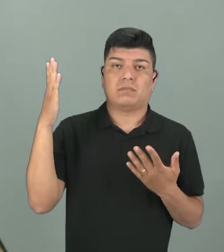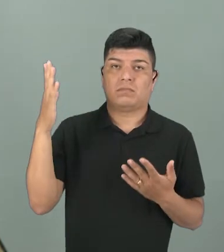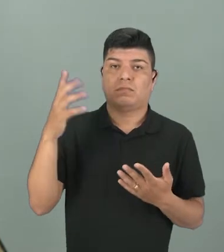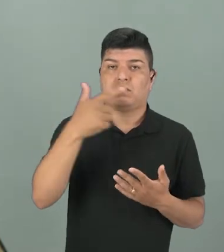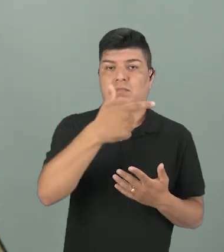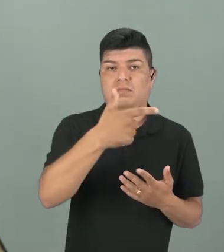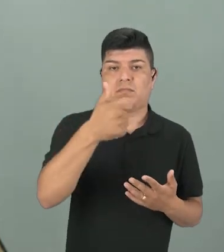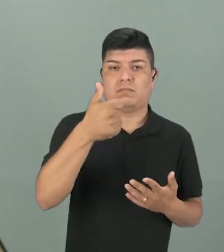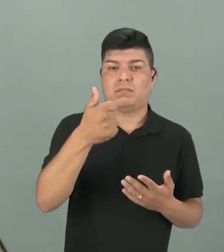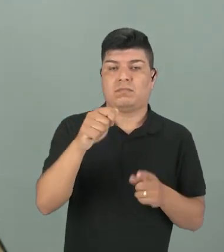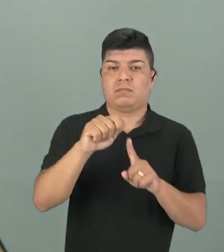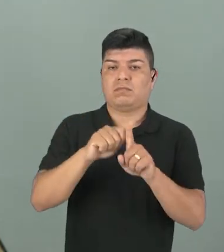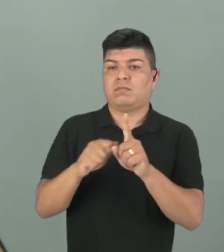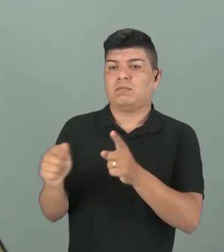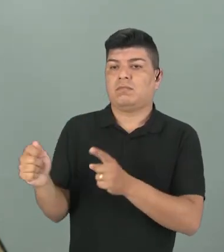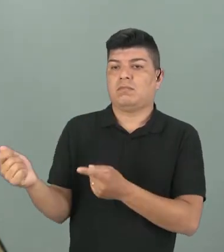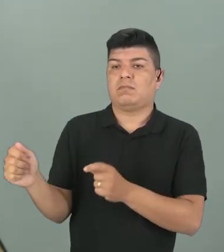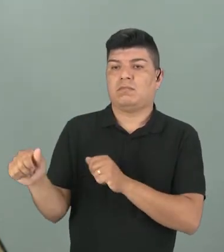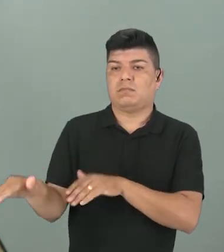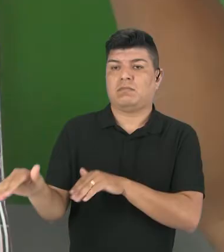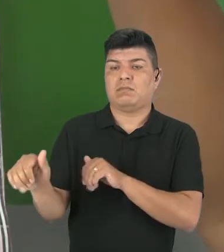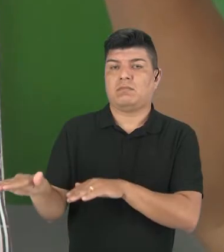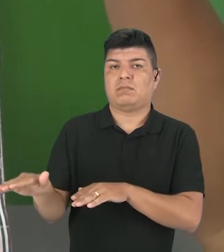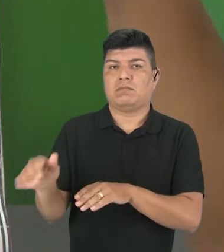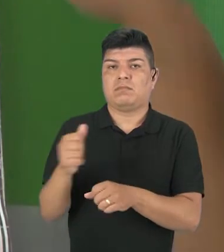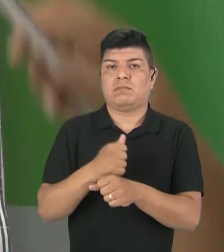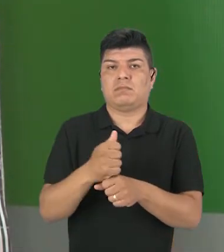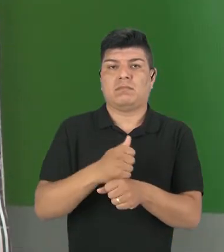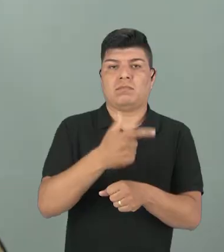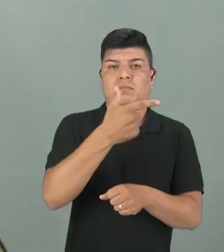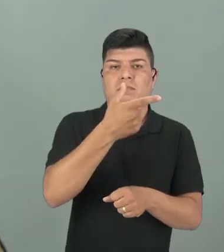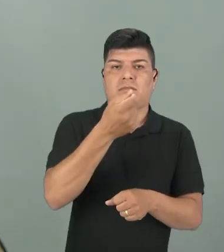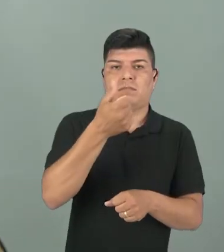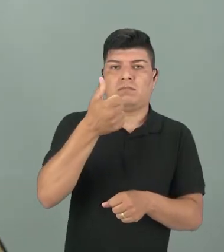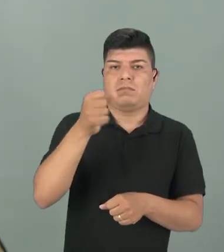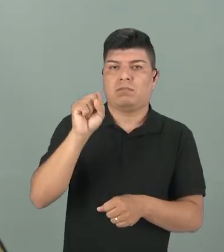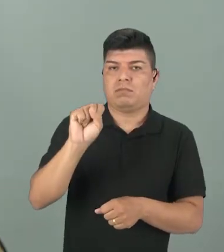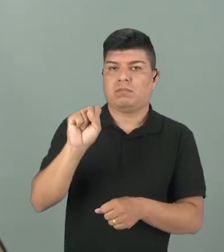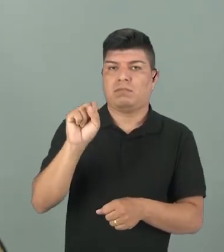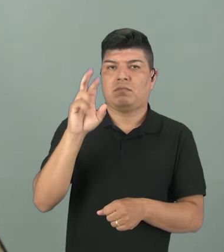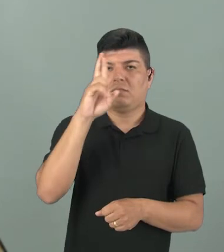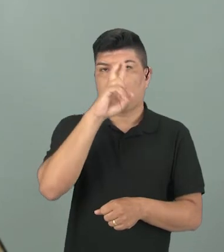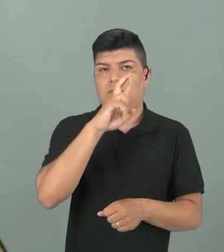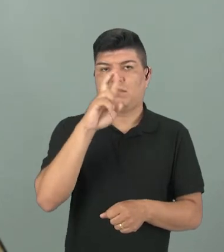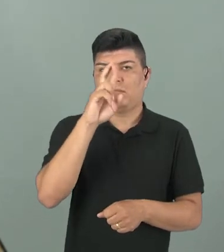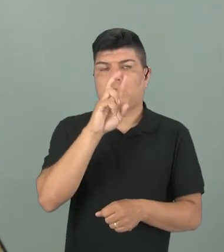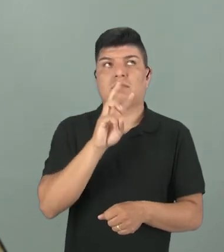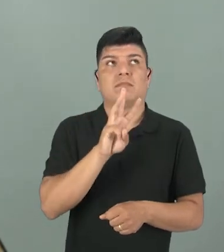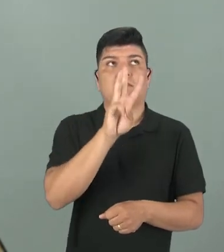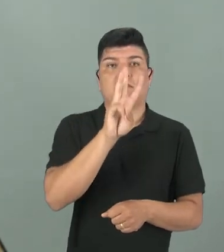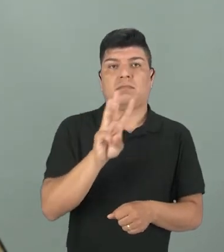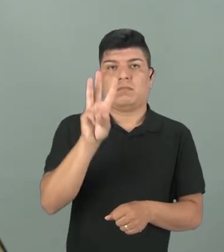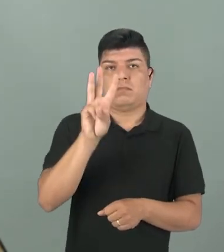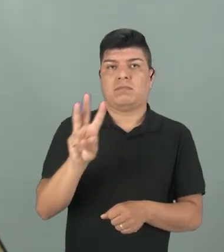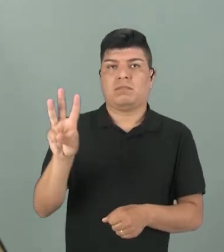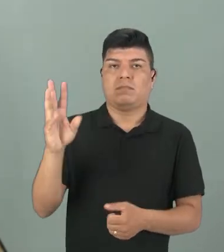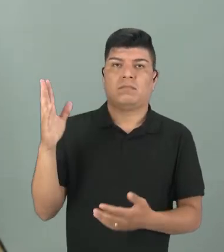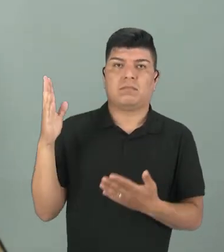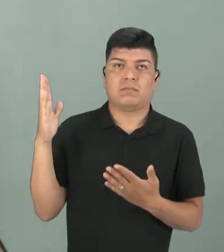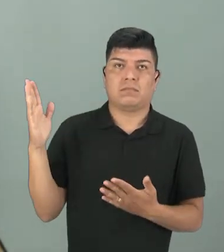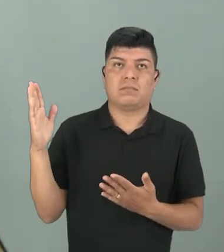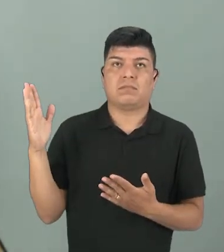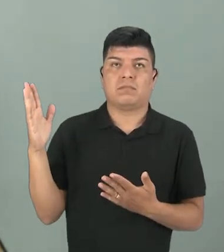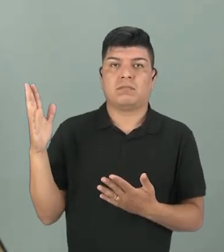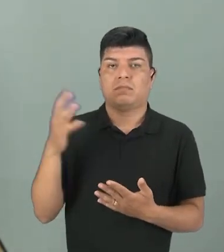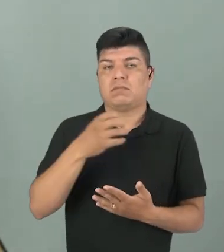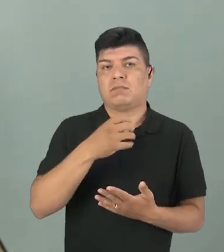dia 21 de setembro de 2018, certo? A gente observa a fonte, né? A